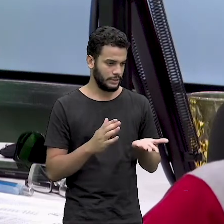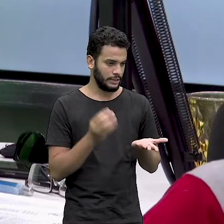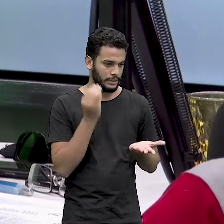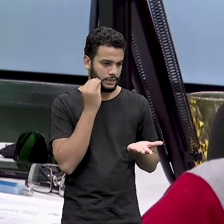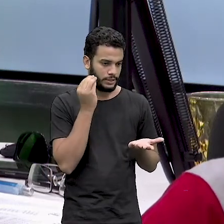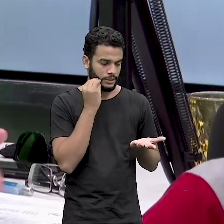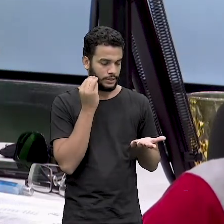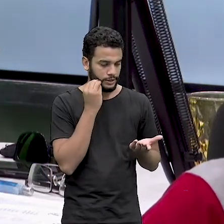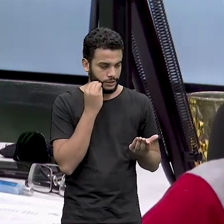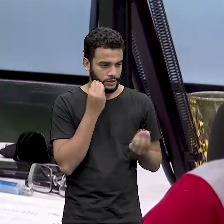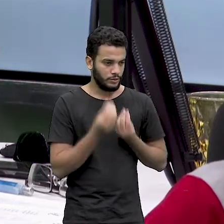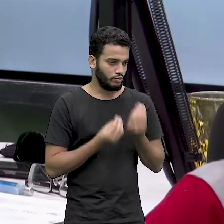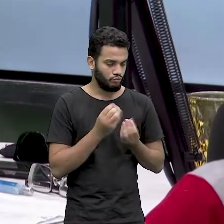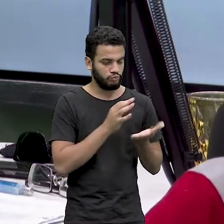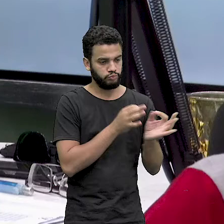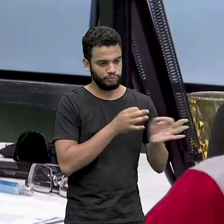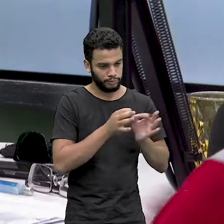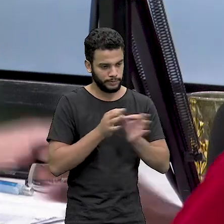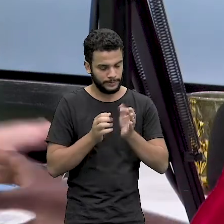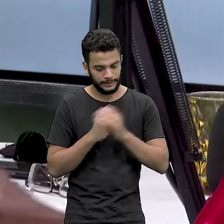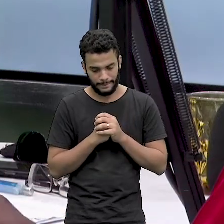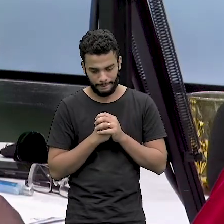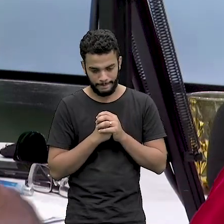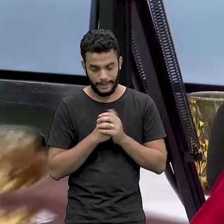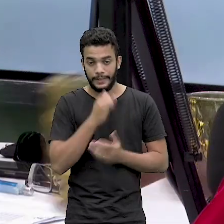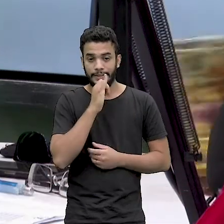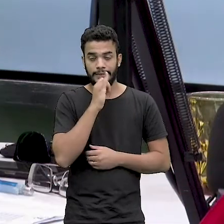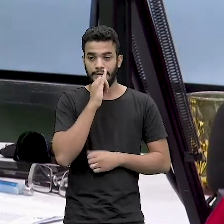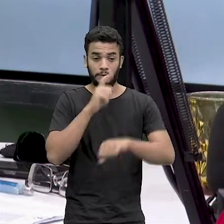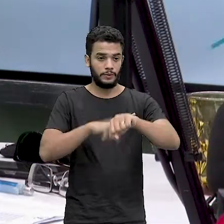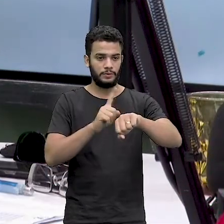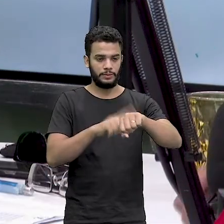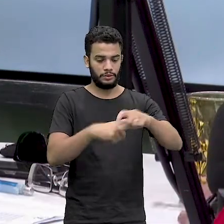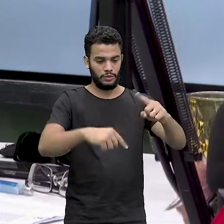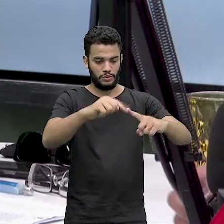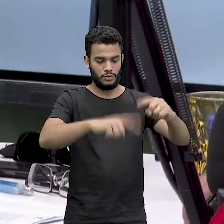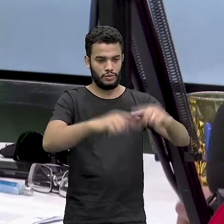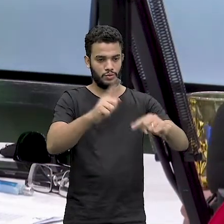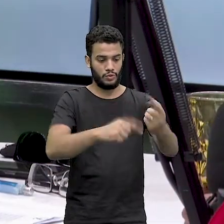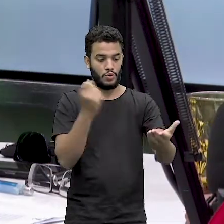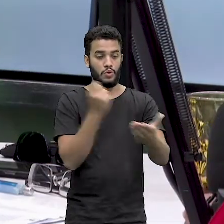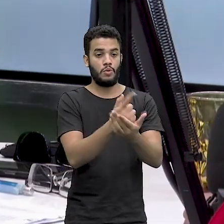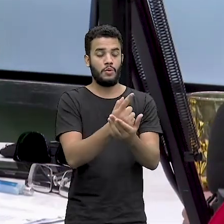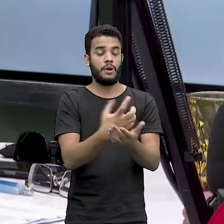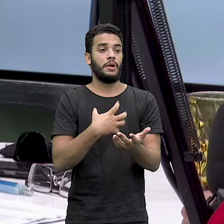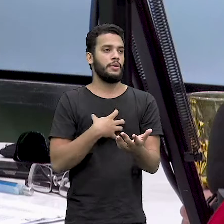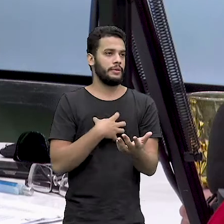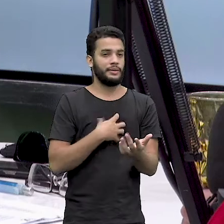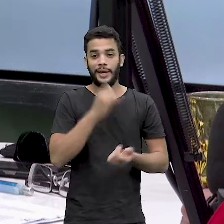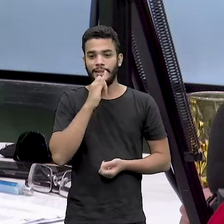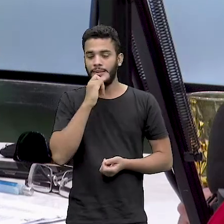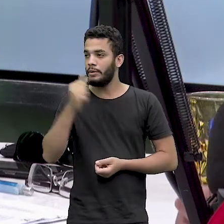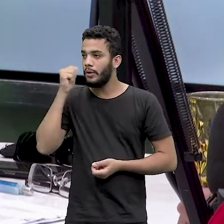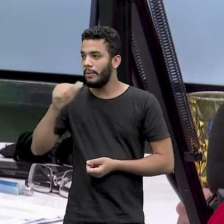endividado. Porque é o seguinte, quando você eu vou comprar um produto, né? O consumismo, nossa, eu quero comprar a mulher, né? Nossa, eu quero comprar aquela